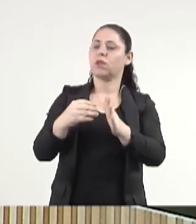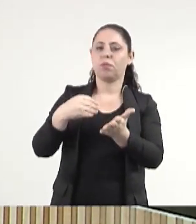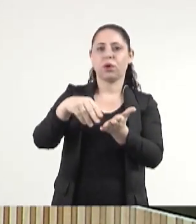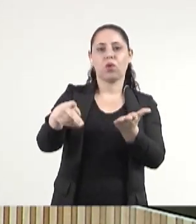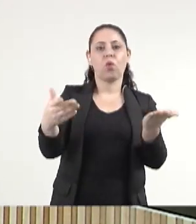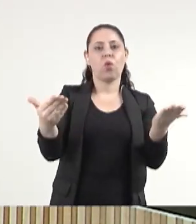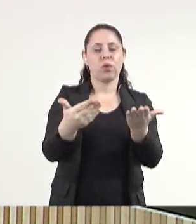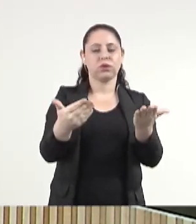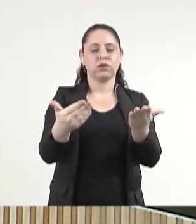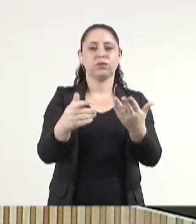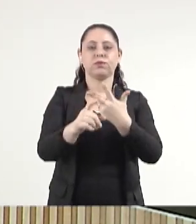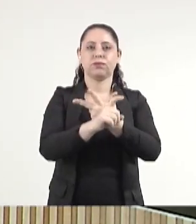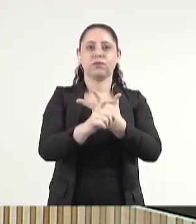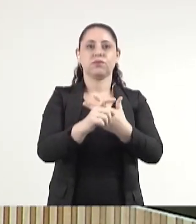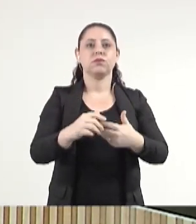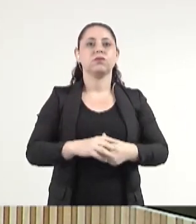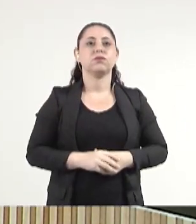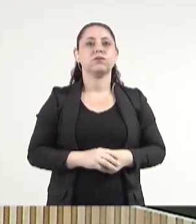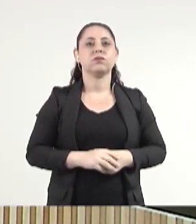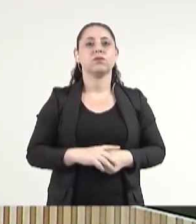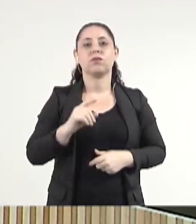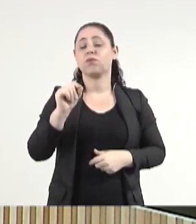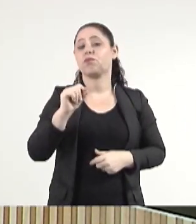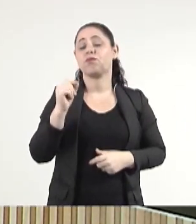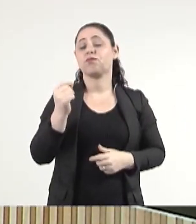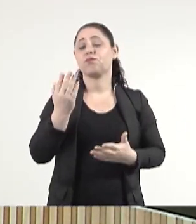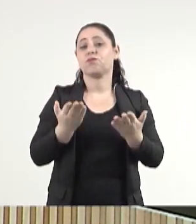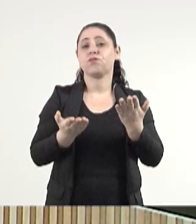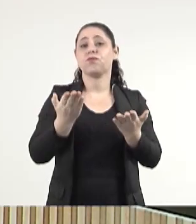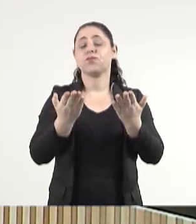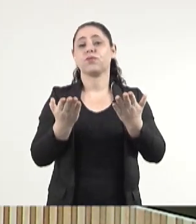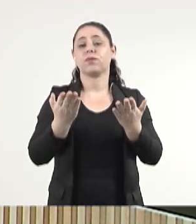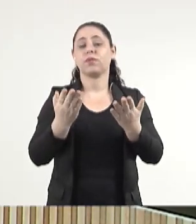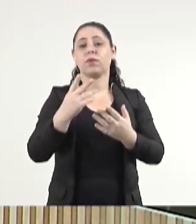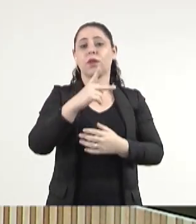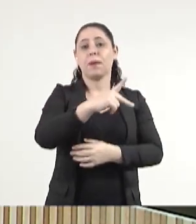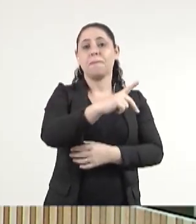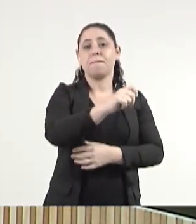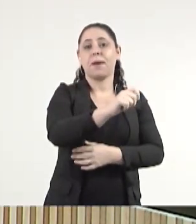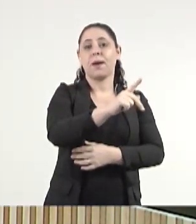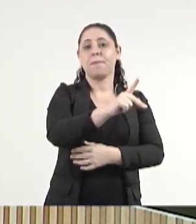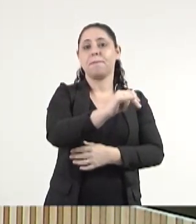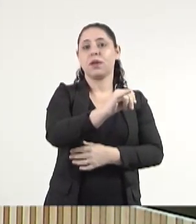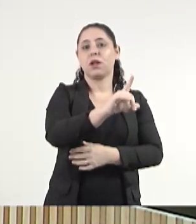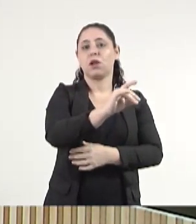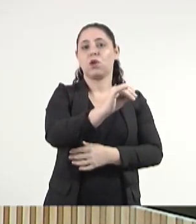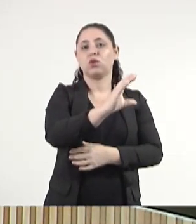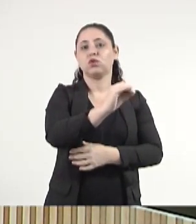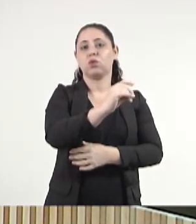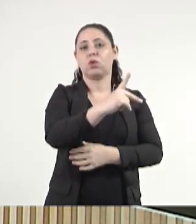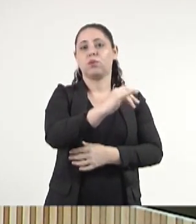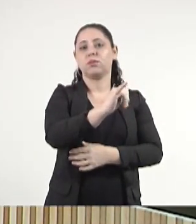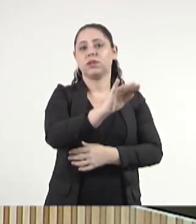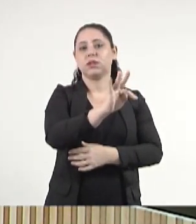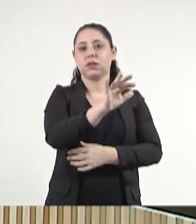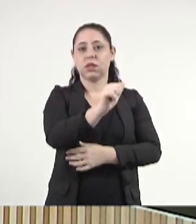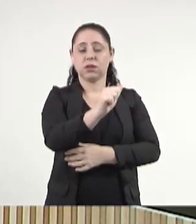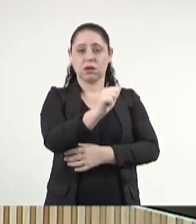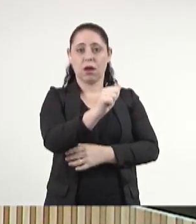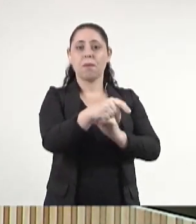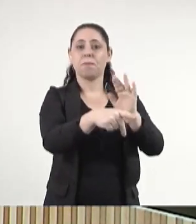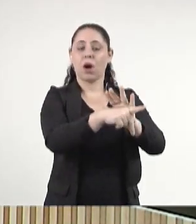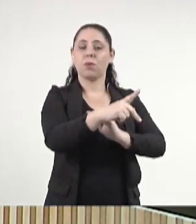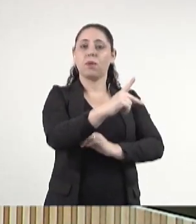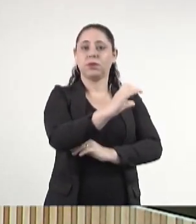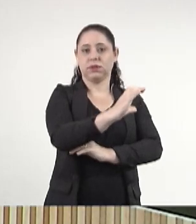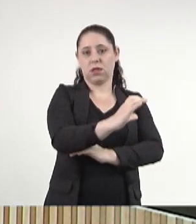entregue mais hoje pelo Poder Executivo e que equipara os papiloscopistas, reconhece os papiloscopistas